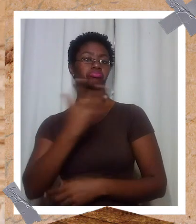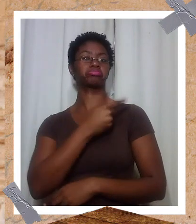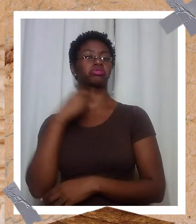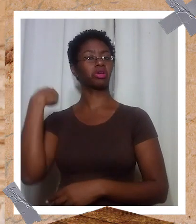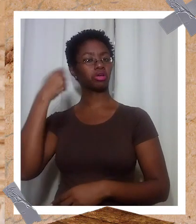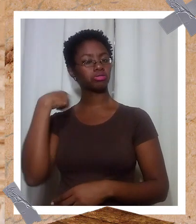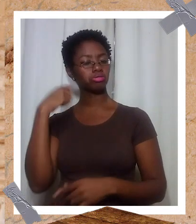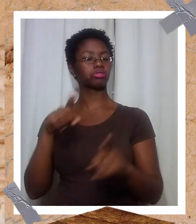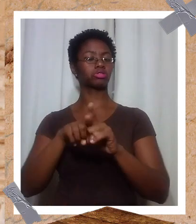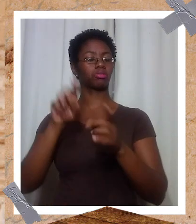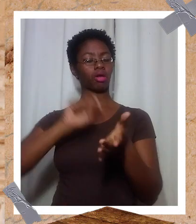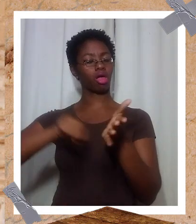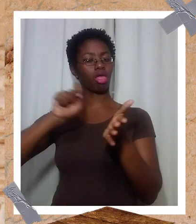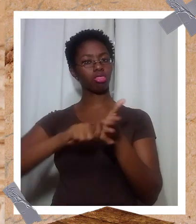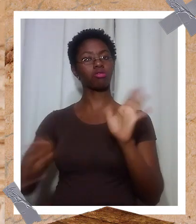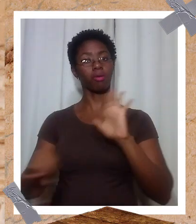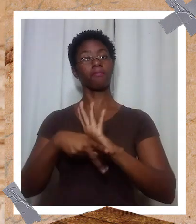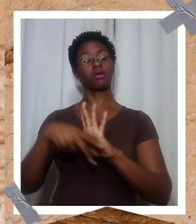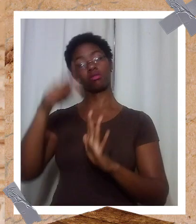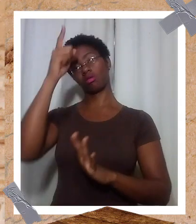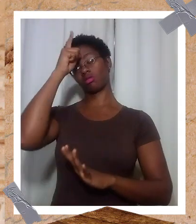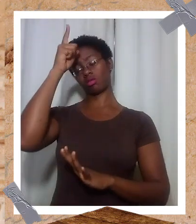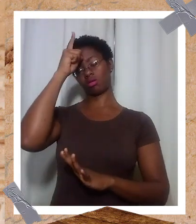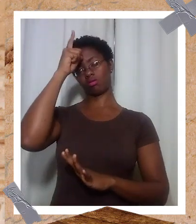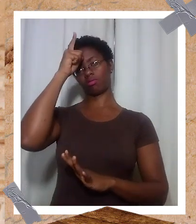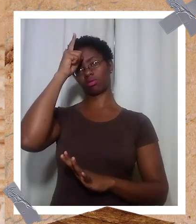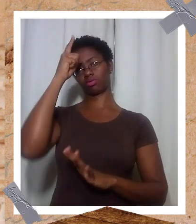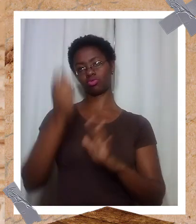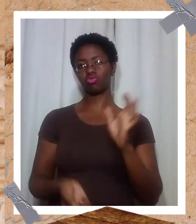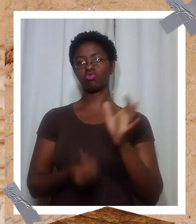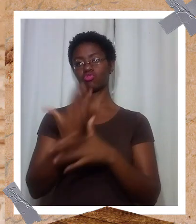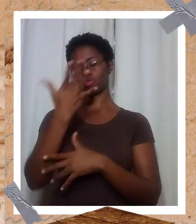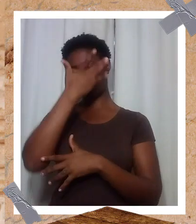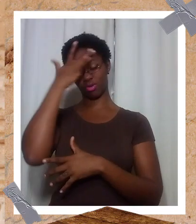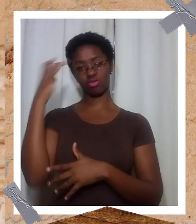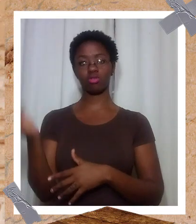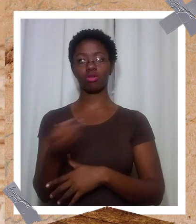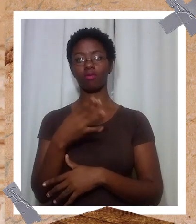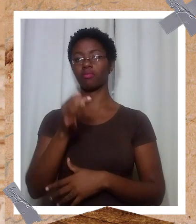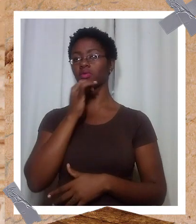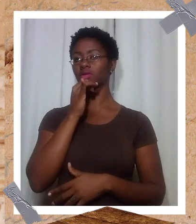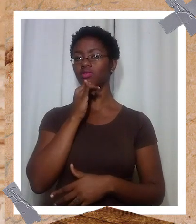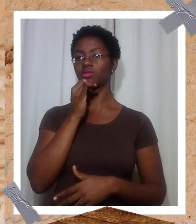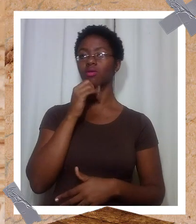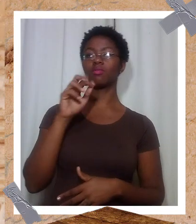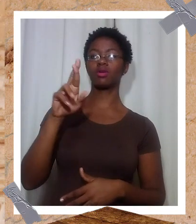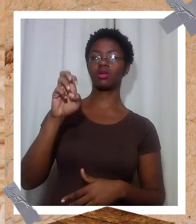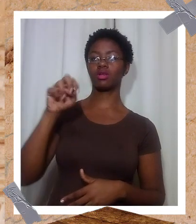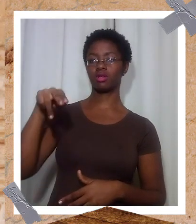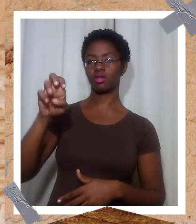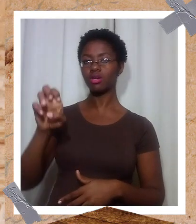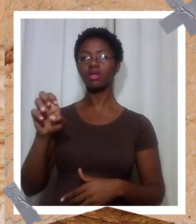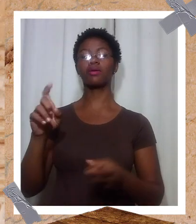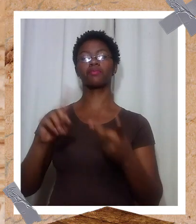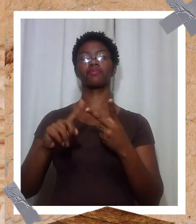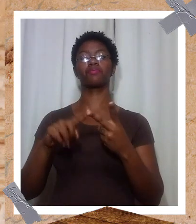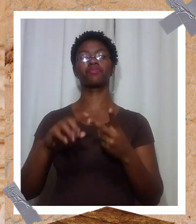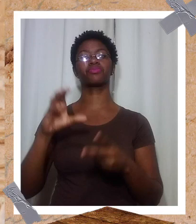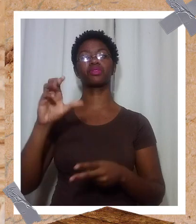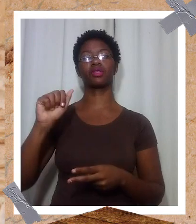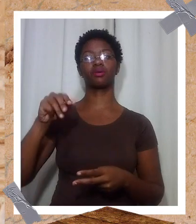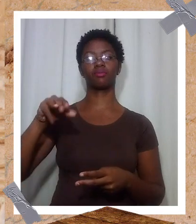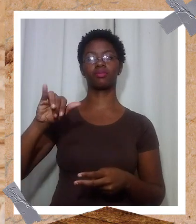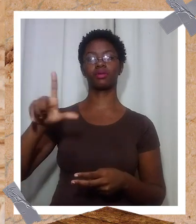atores e escritores do Alemão, né? E acho que posso citar aqui o René, o Raul Santiago, a Tamira